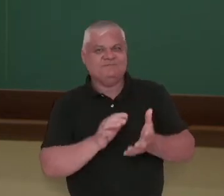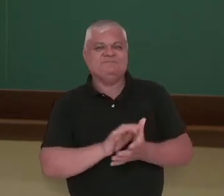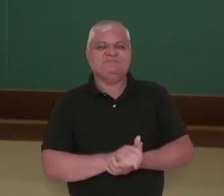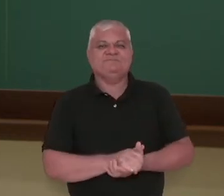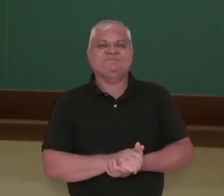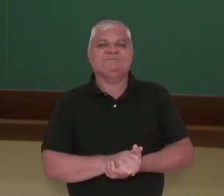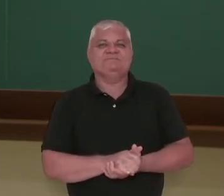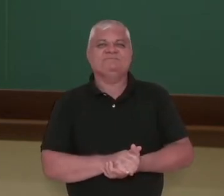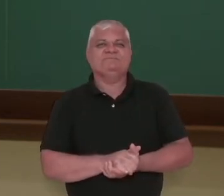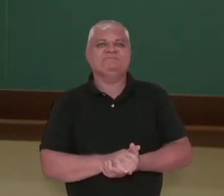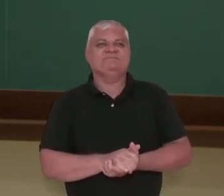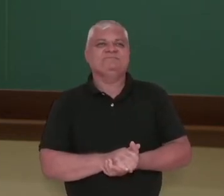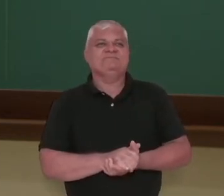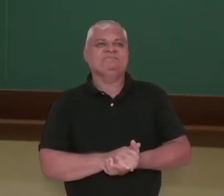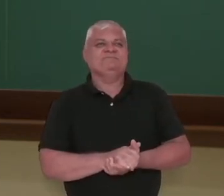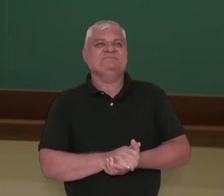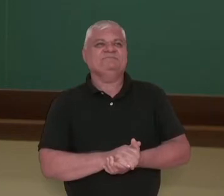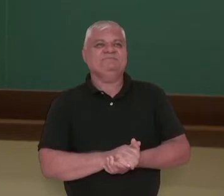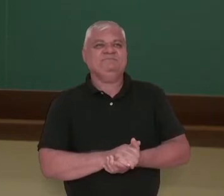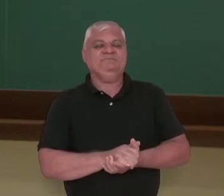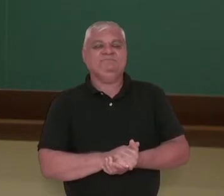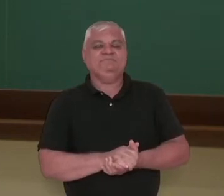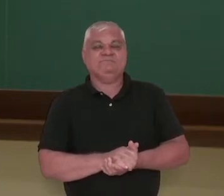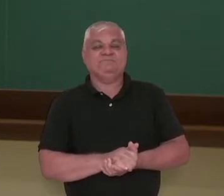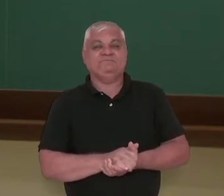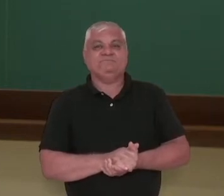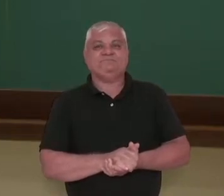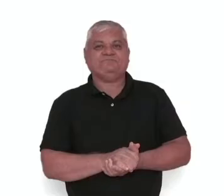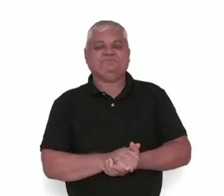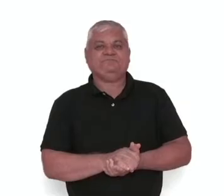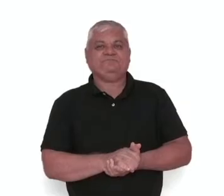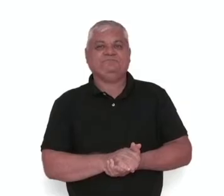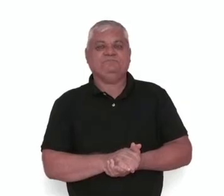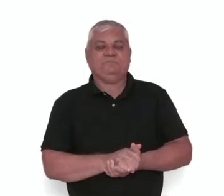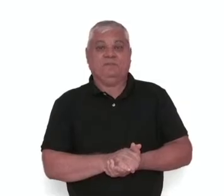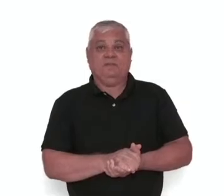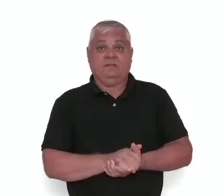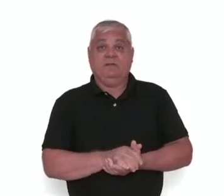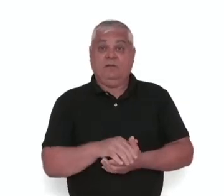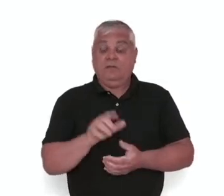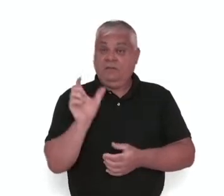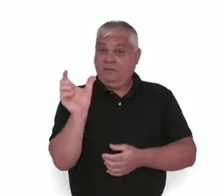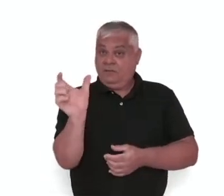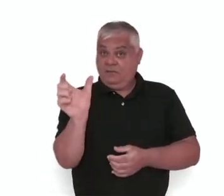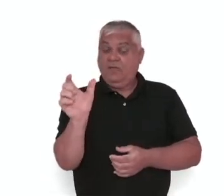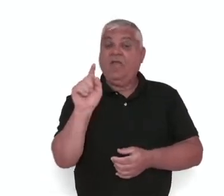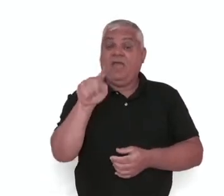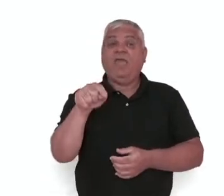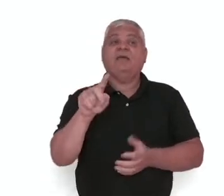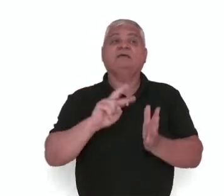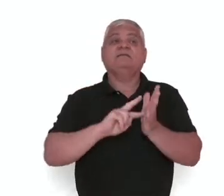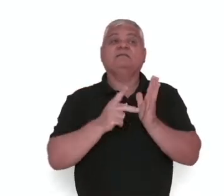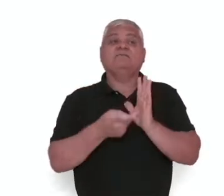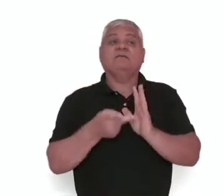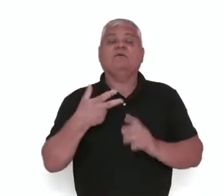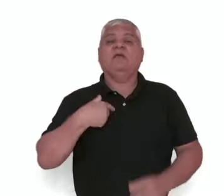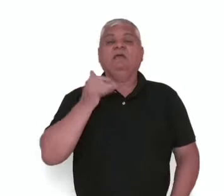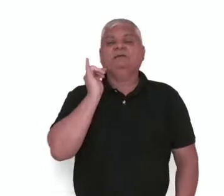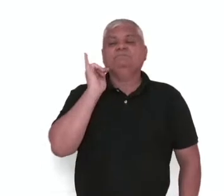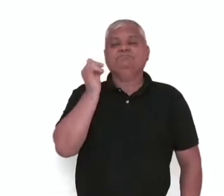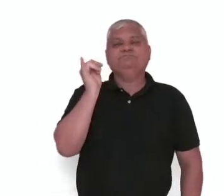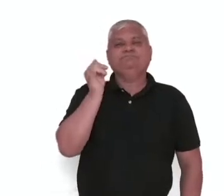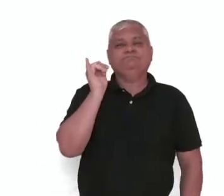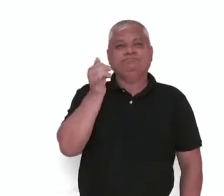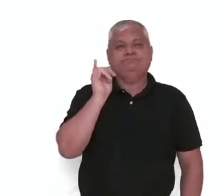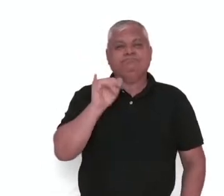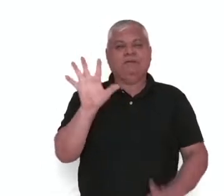nossas discussões com um depoimento. O depoimento, só antes da gente iniciar, ele é uma